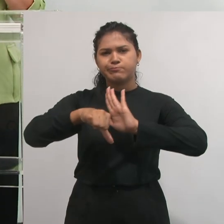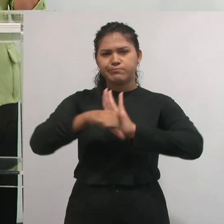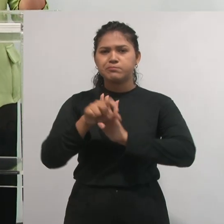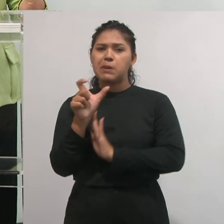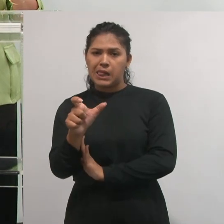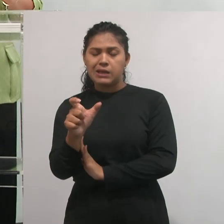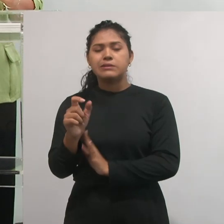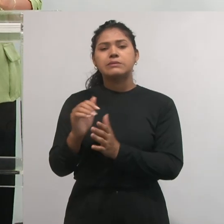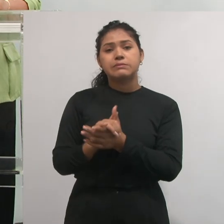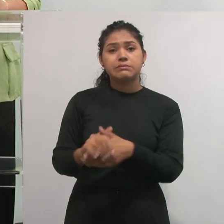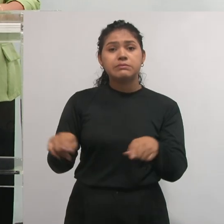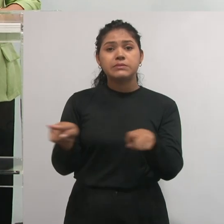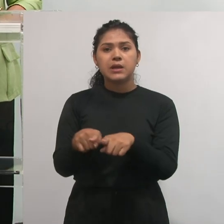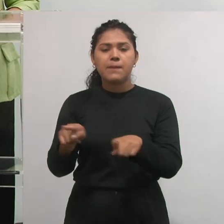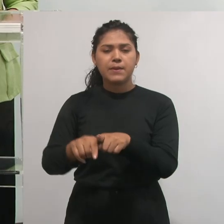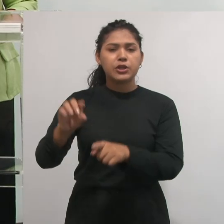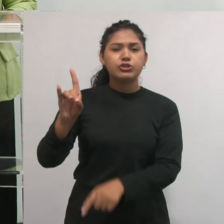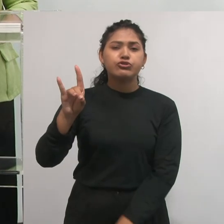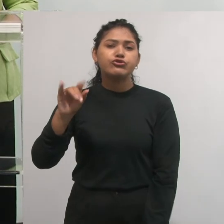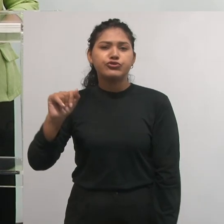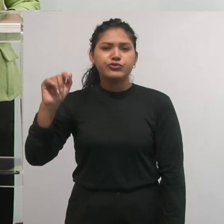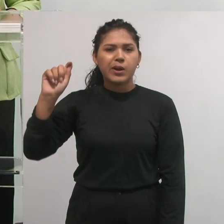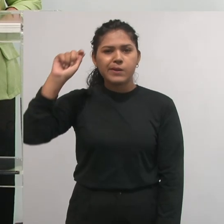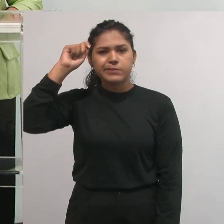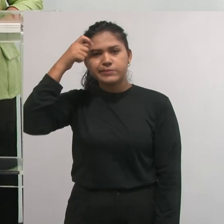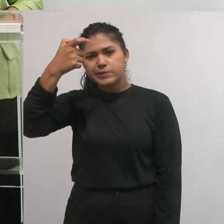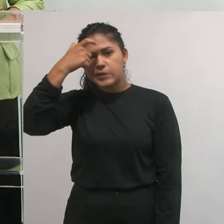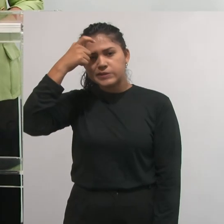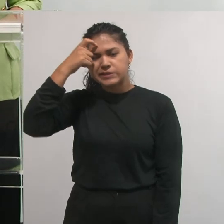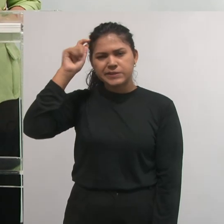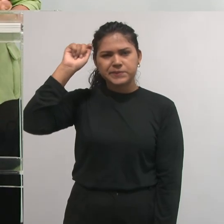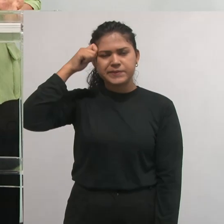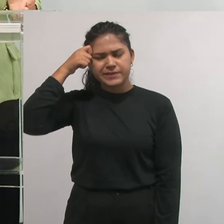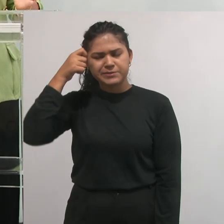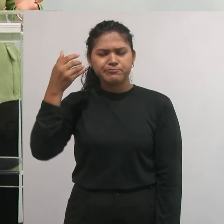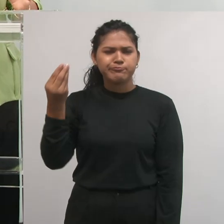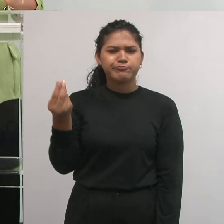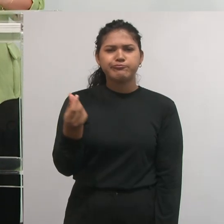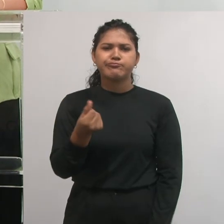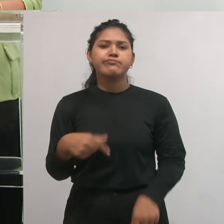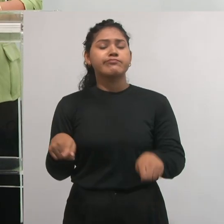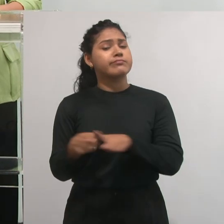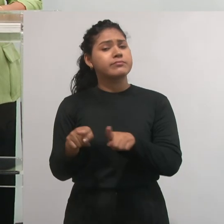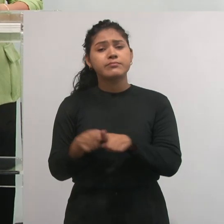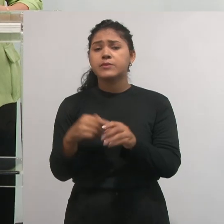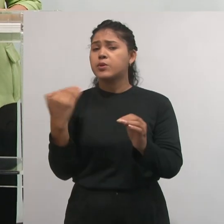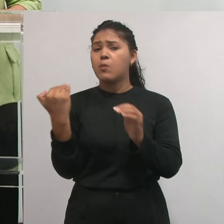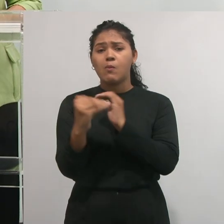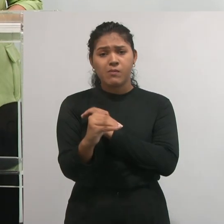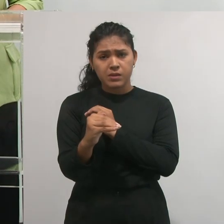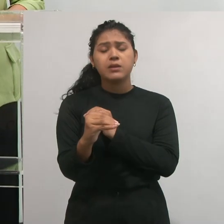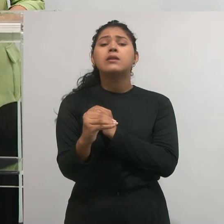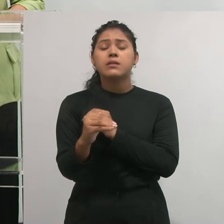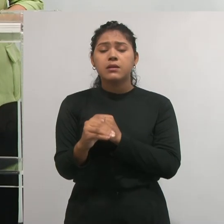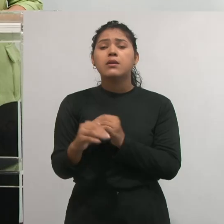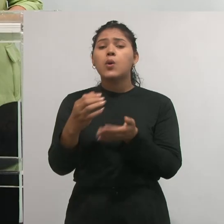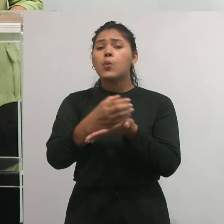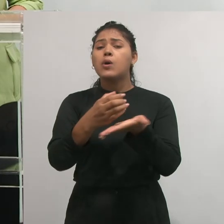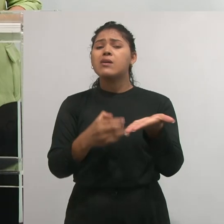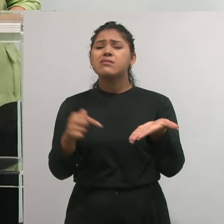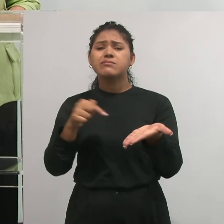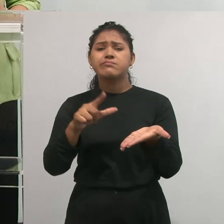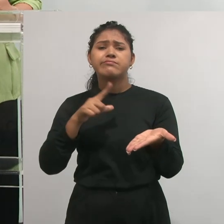Então, são coisas pontuais. O currículo também, ele traz esses temas